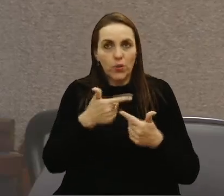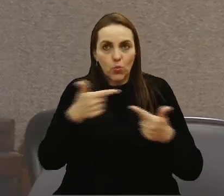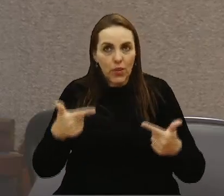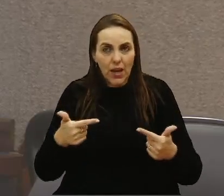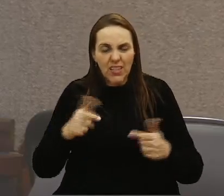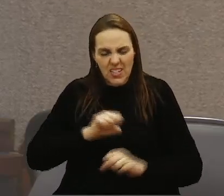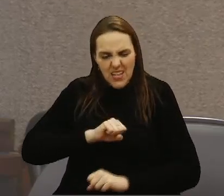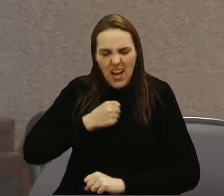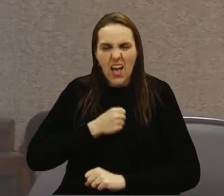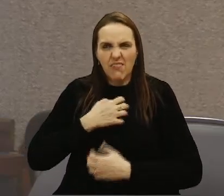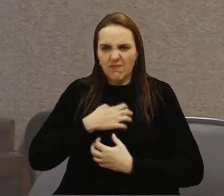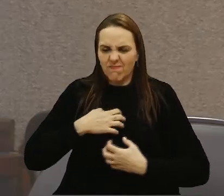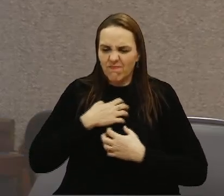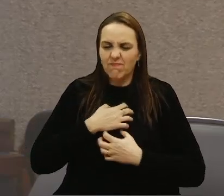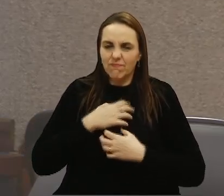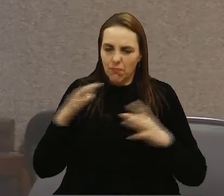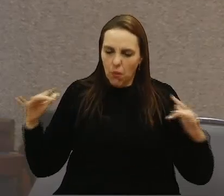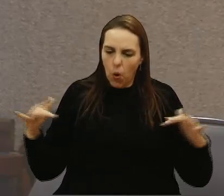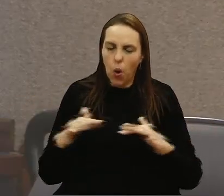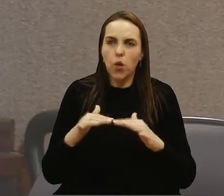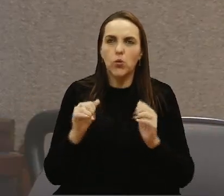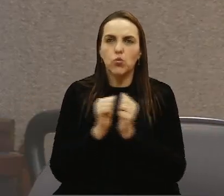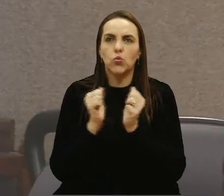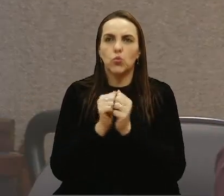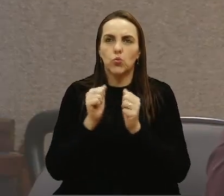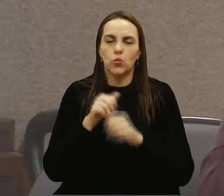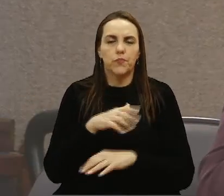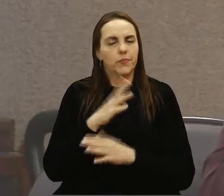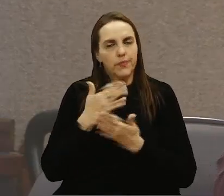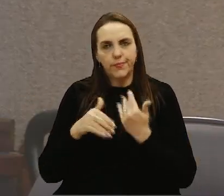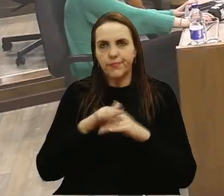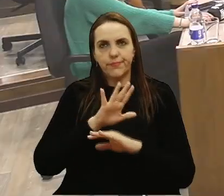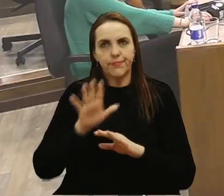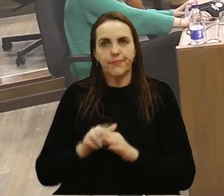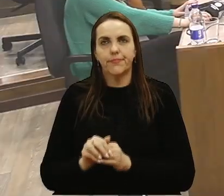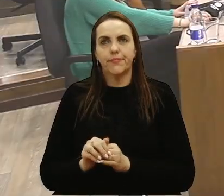ódio. Que nós temos que ir para a rua em conjunto. Era isso, presidente. Obrigado, vereador Rafael.